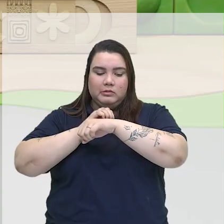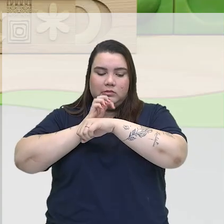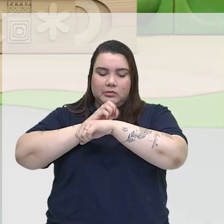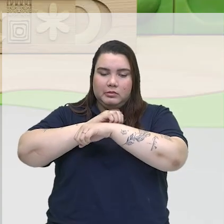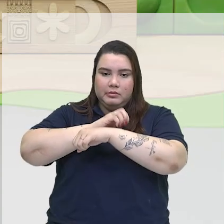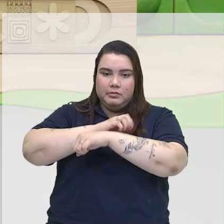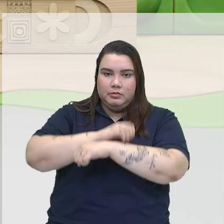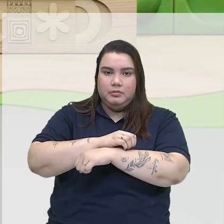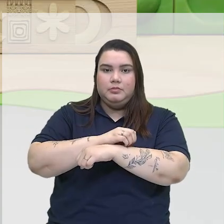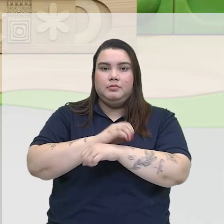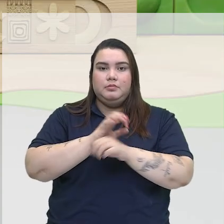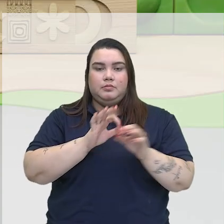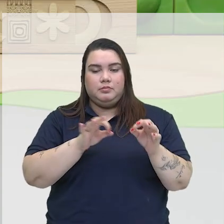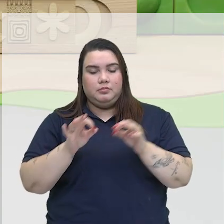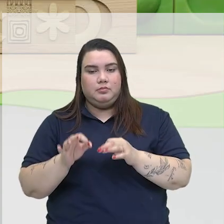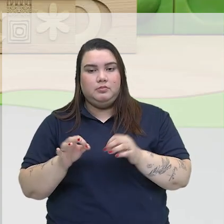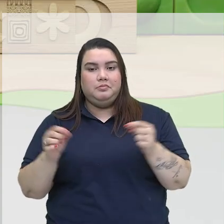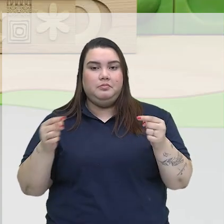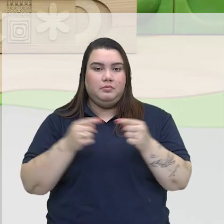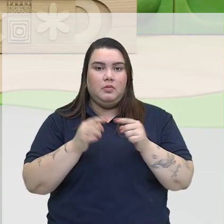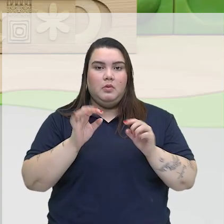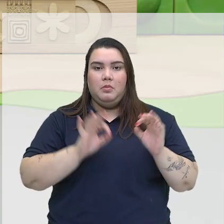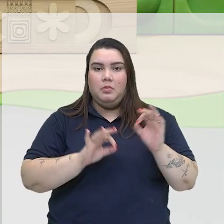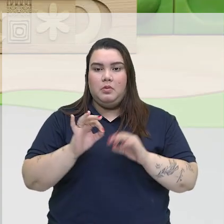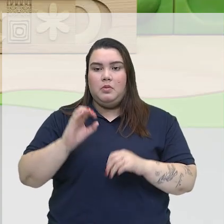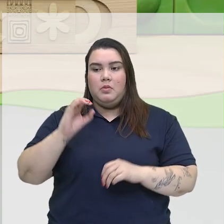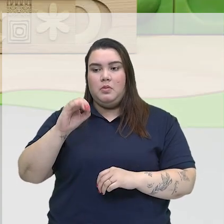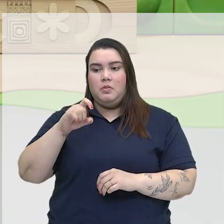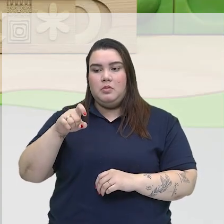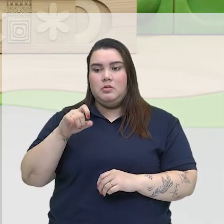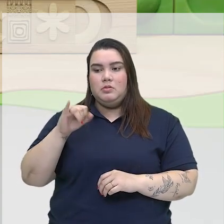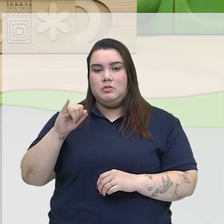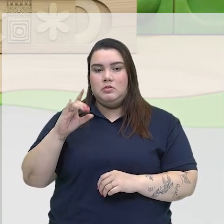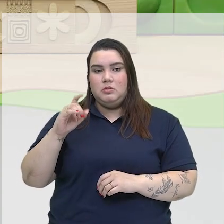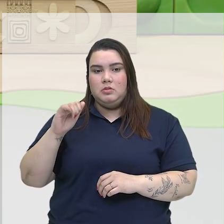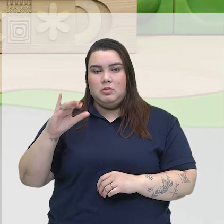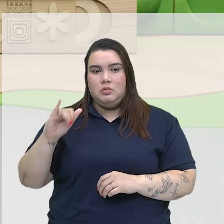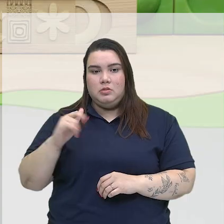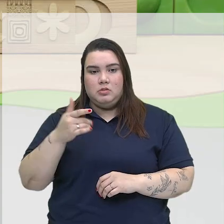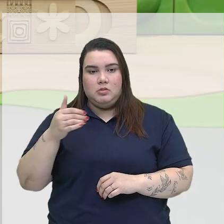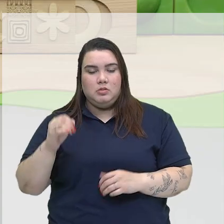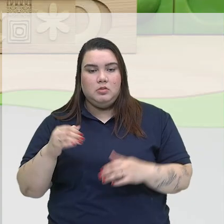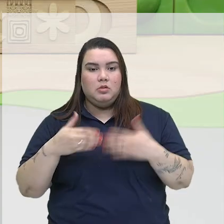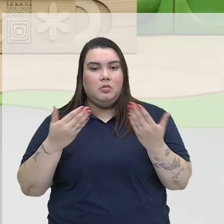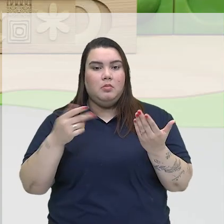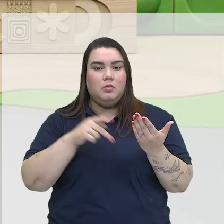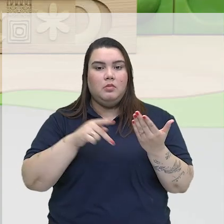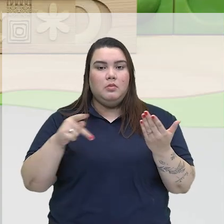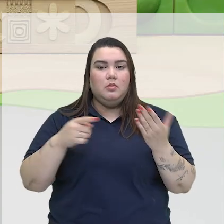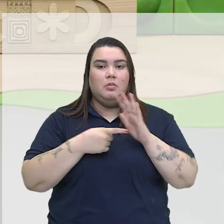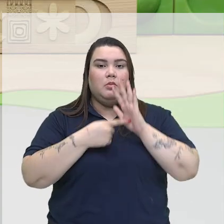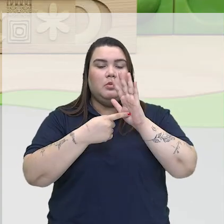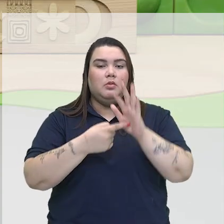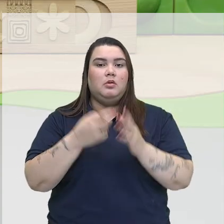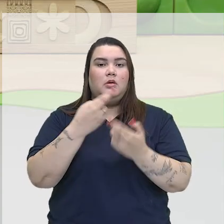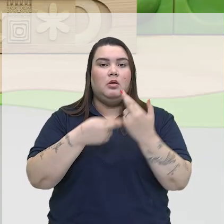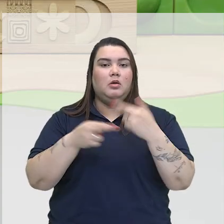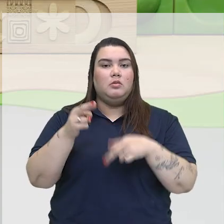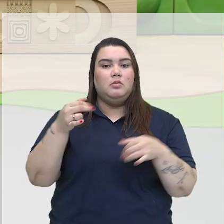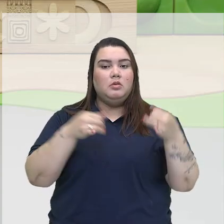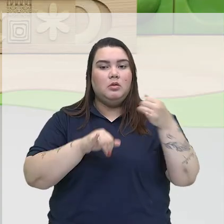de oxidação, certo? Então, com isso, a professora quer mostrar aqui, as reações químicas,